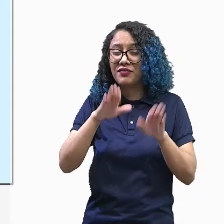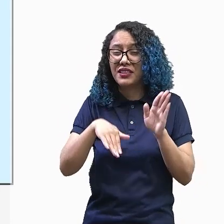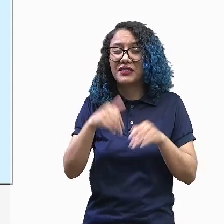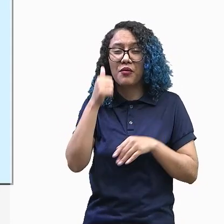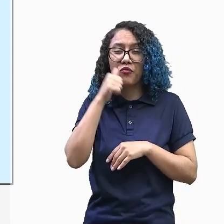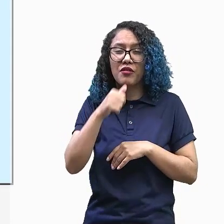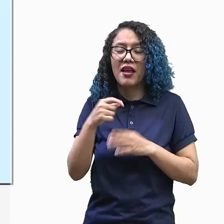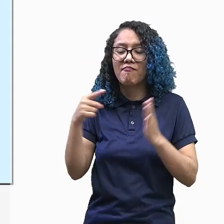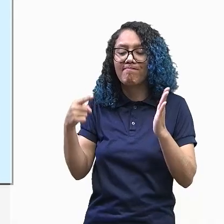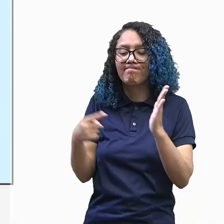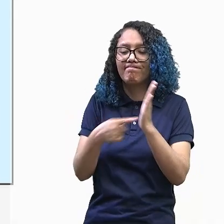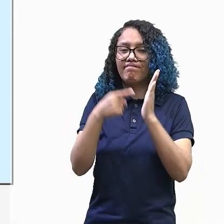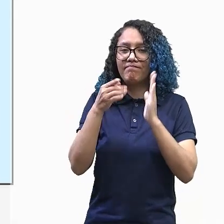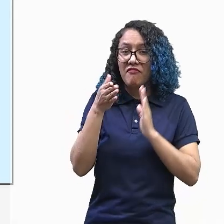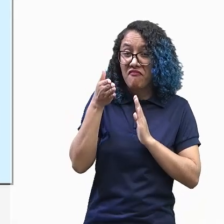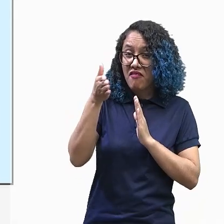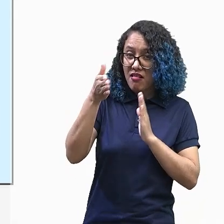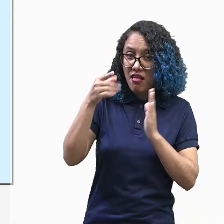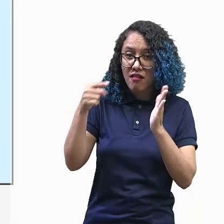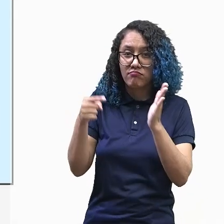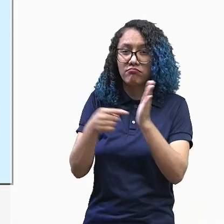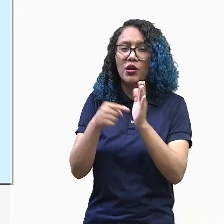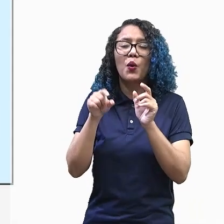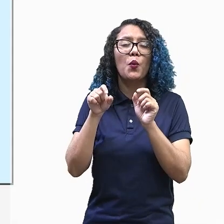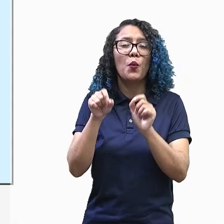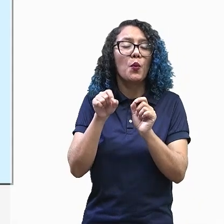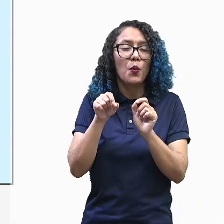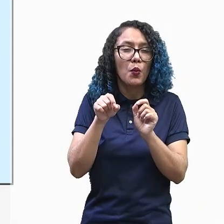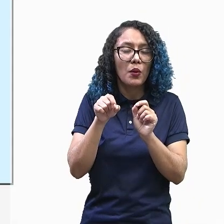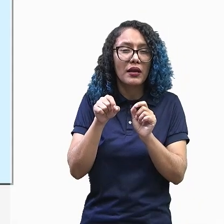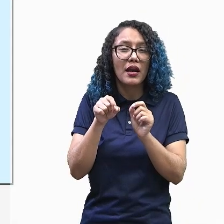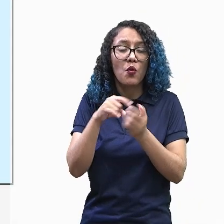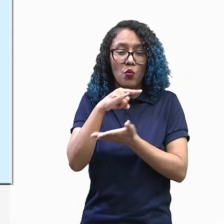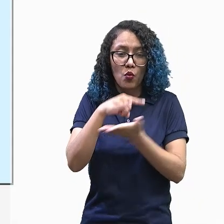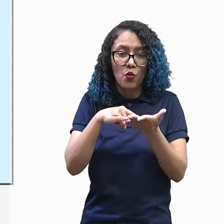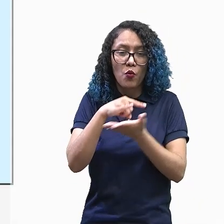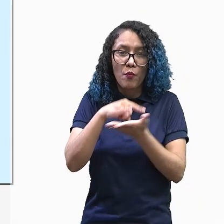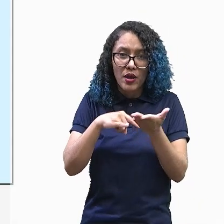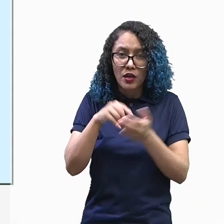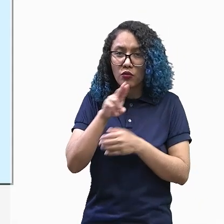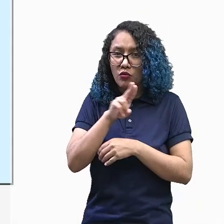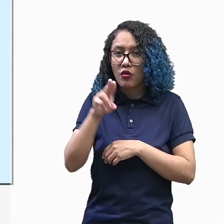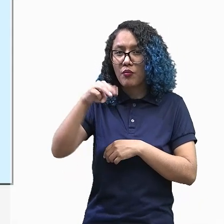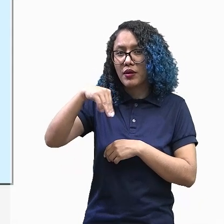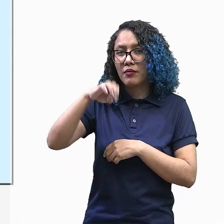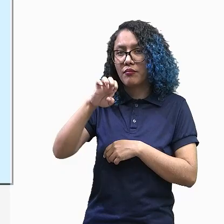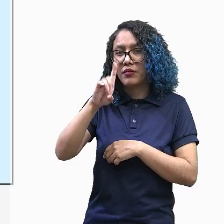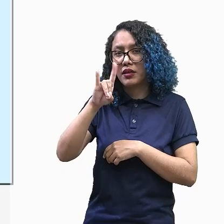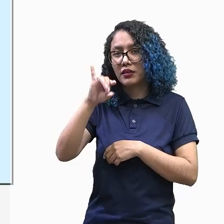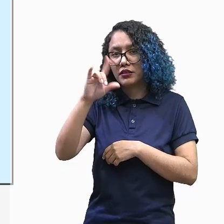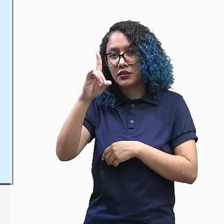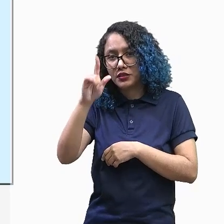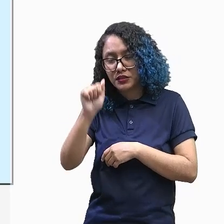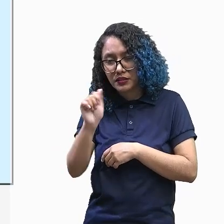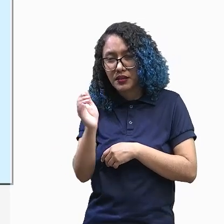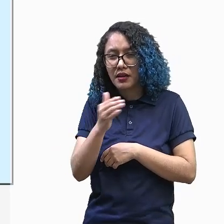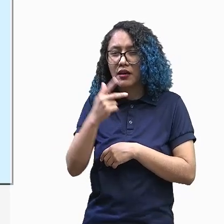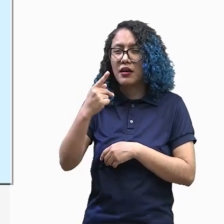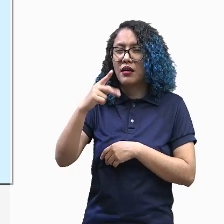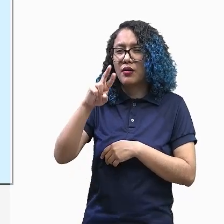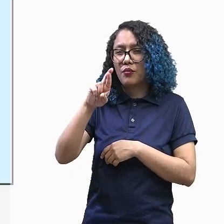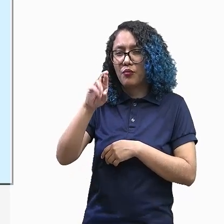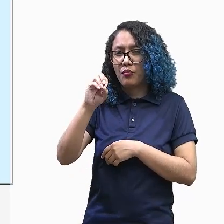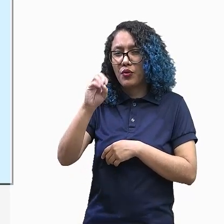agressor nas delegacias, elas têm um documento chamado medida protetiva,